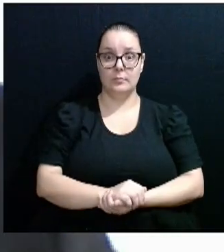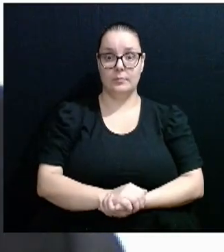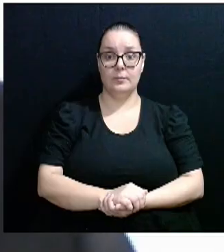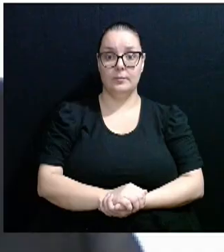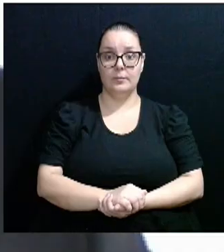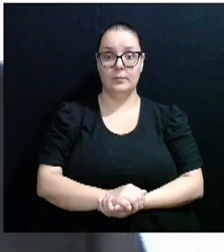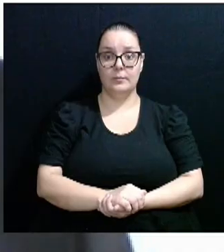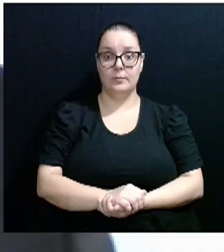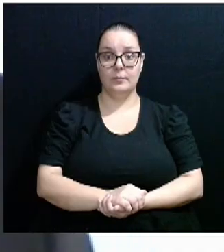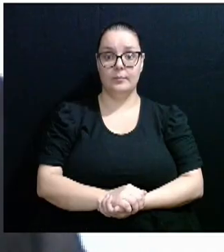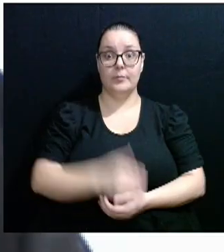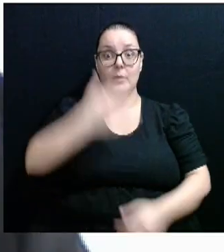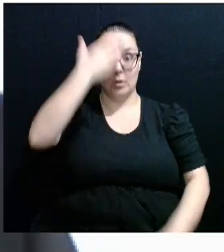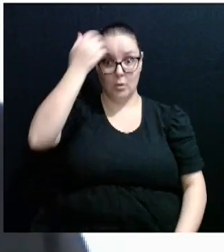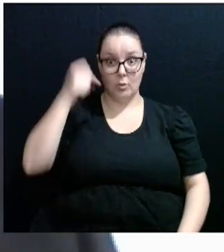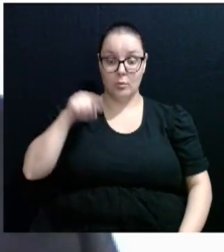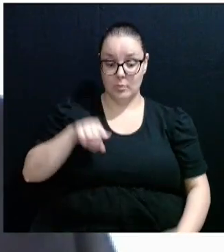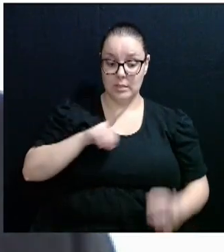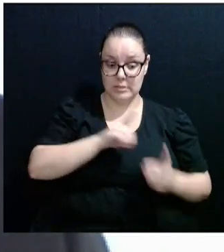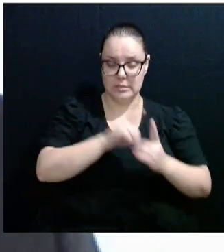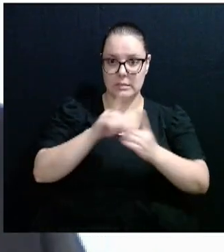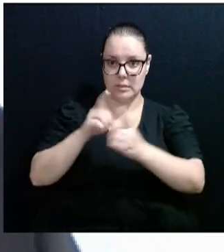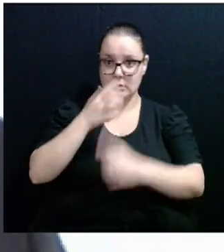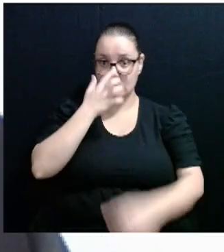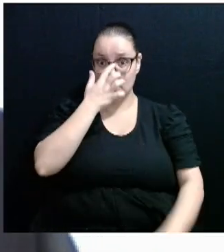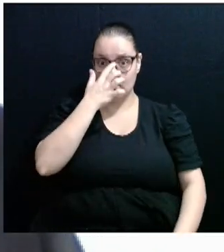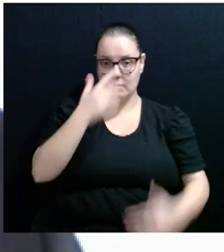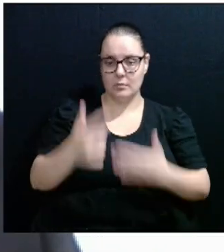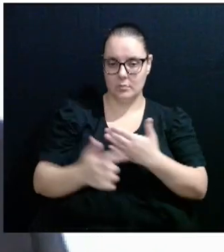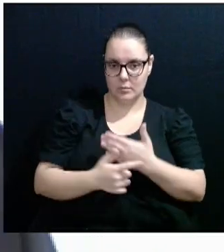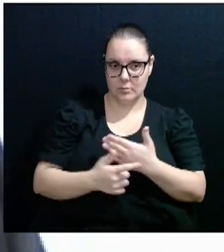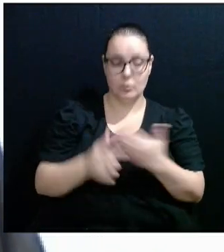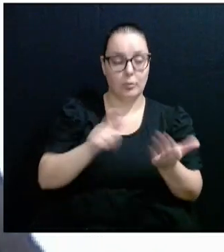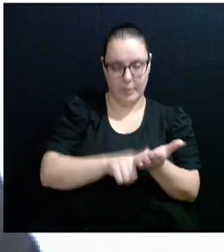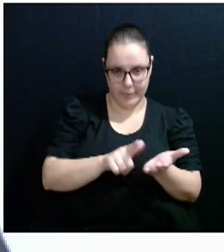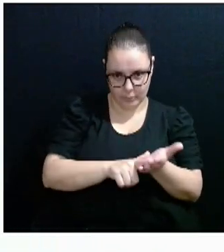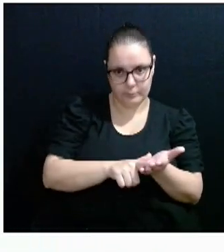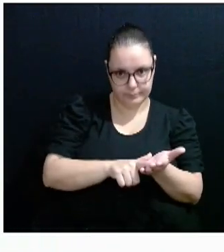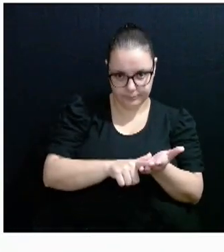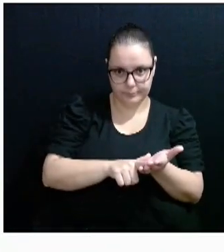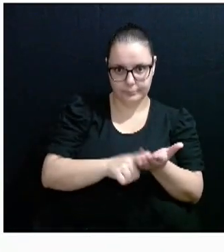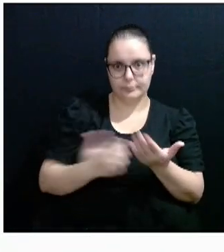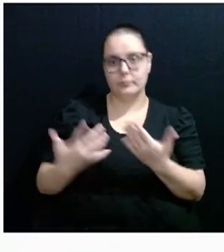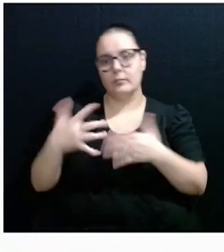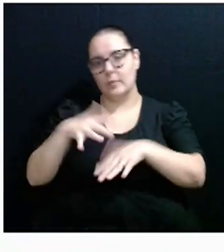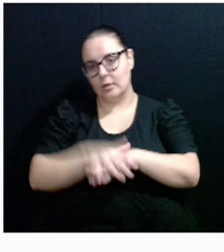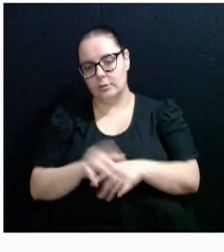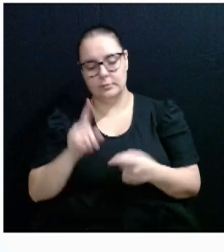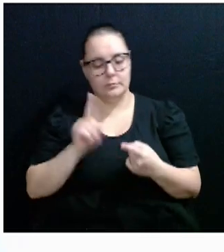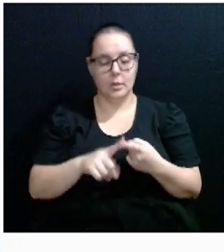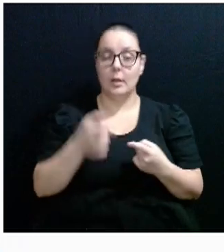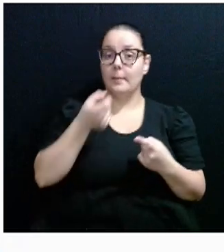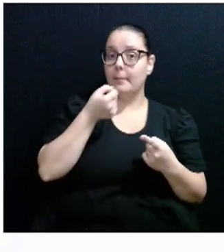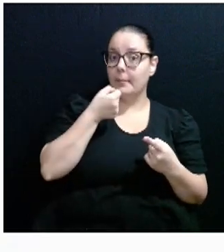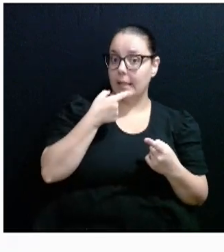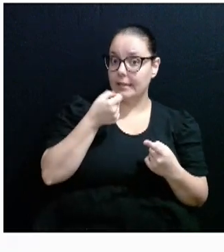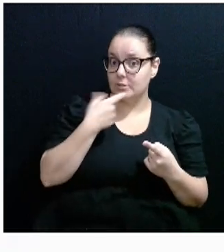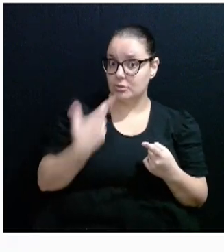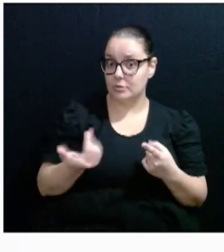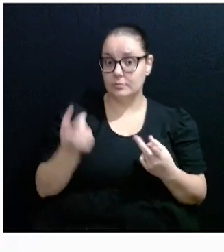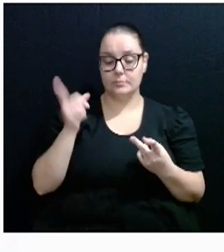Rúbia, esse atendimento, no papel, ele inclui medicamentos, ele